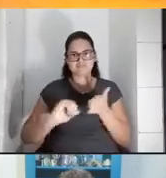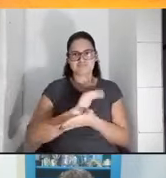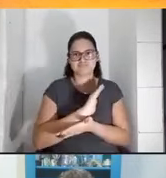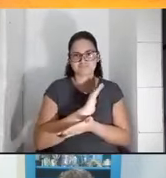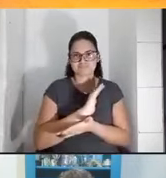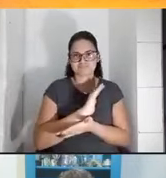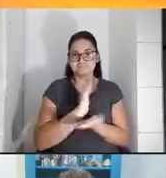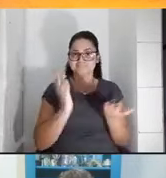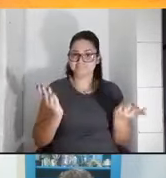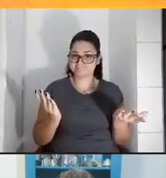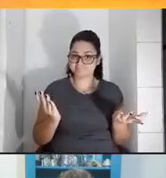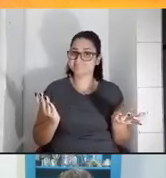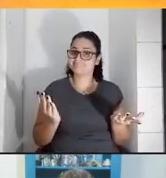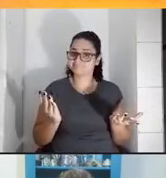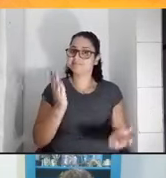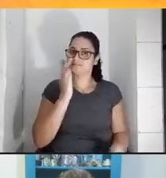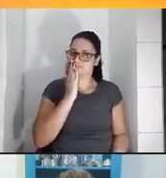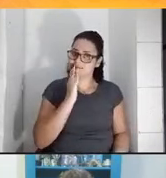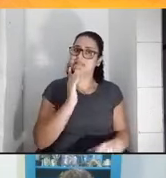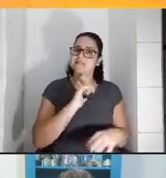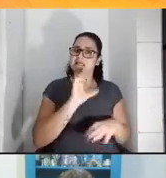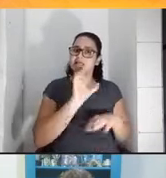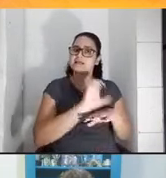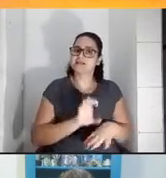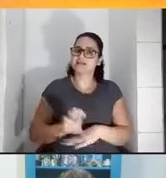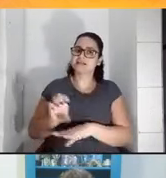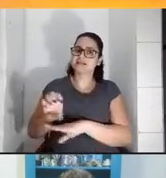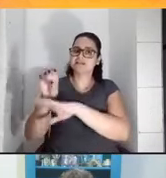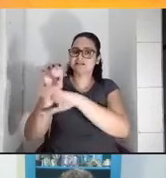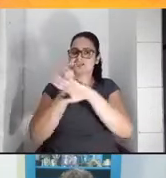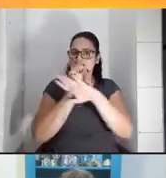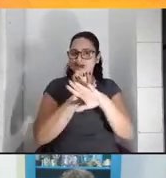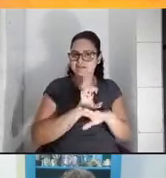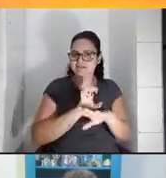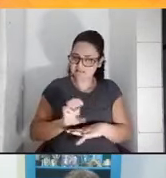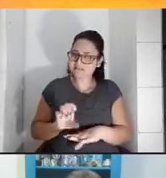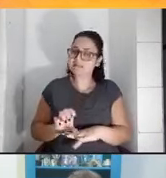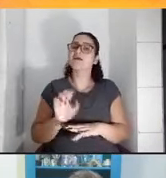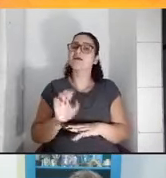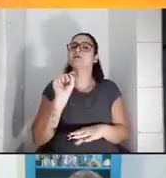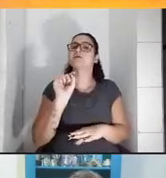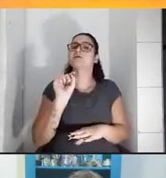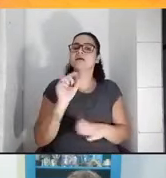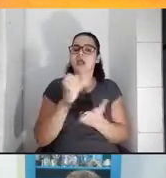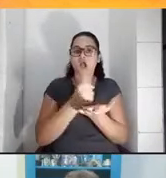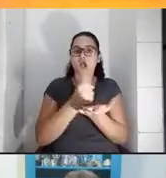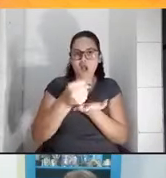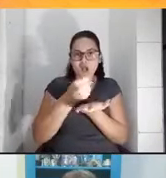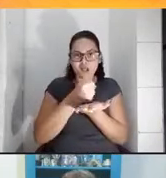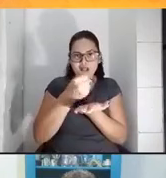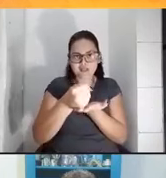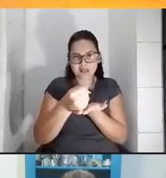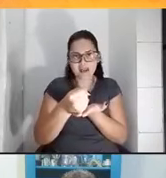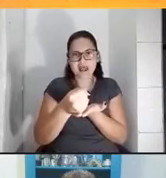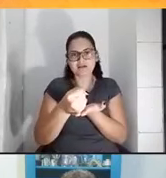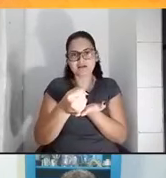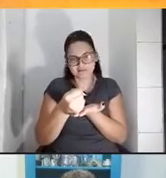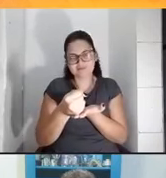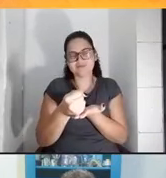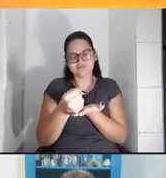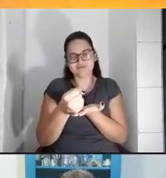tem muitos estados que têm as pessoas contratadas ou terceirizadas e